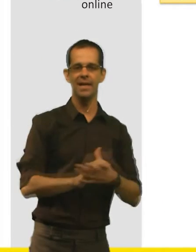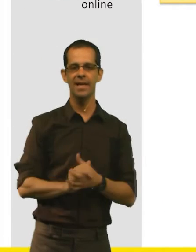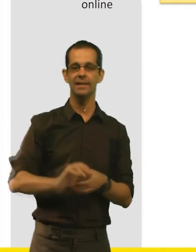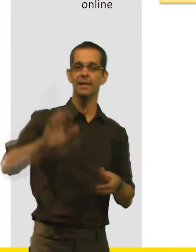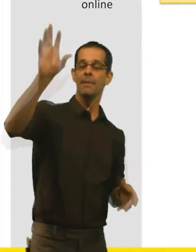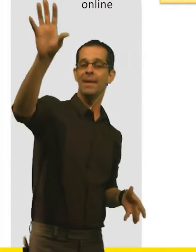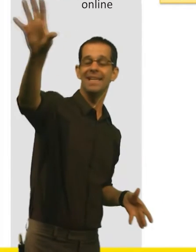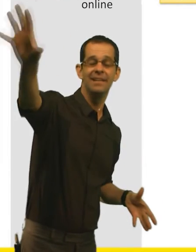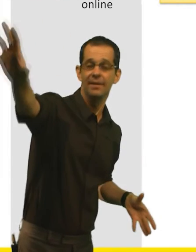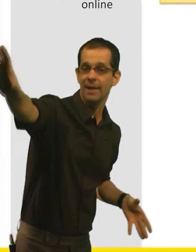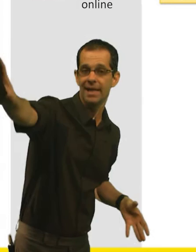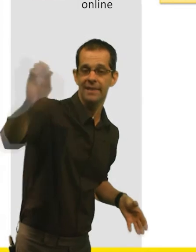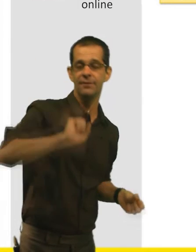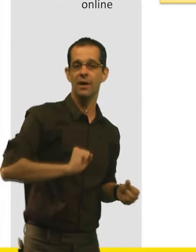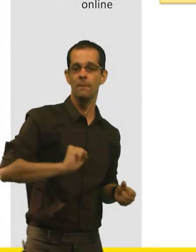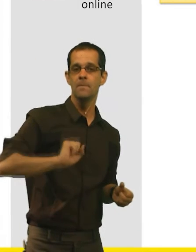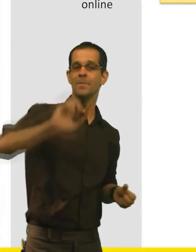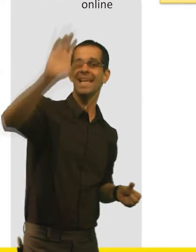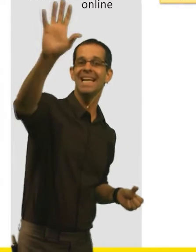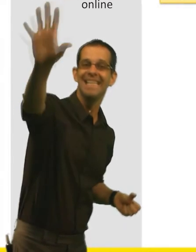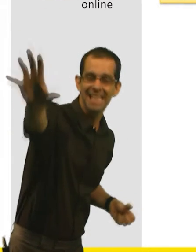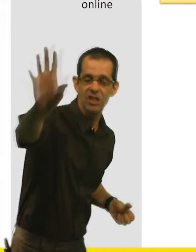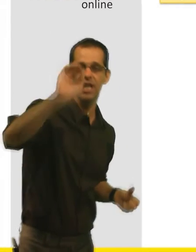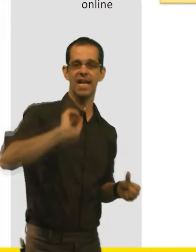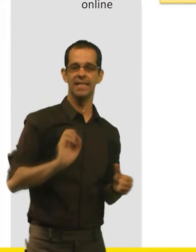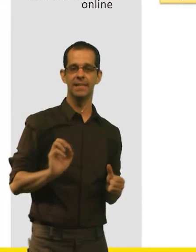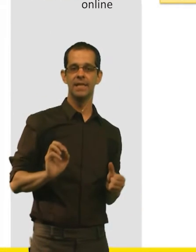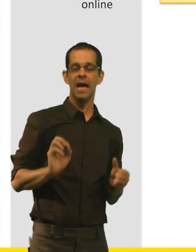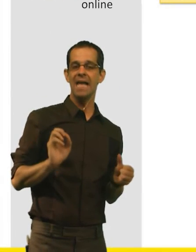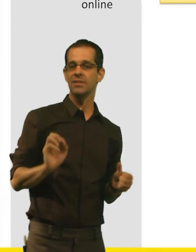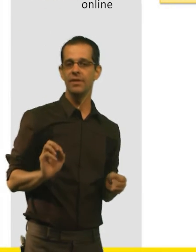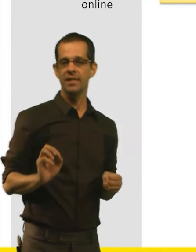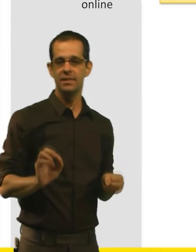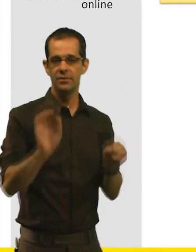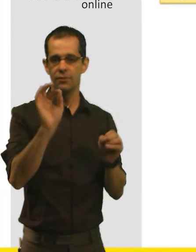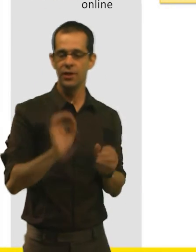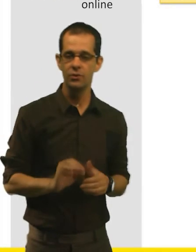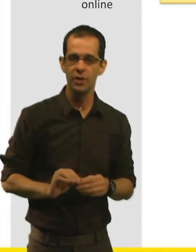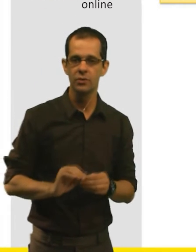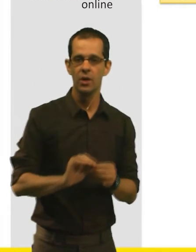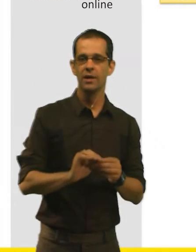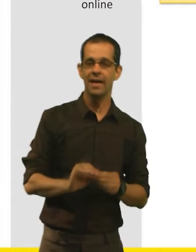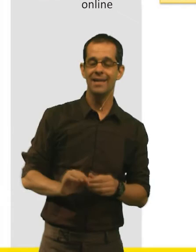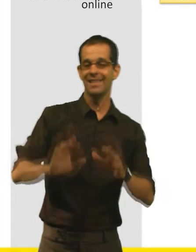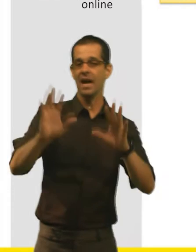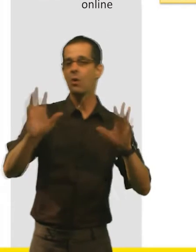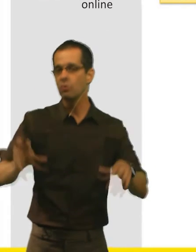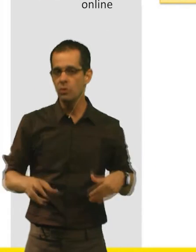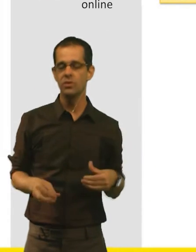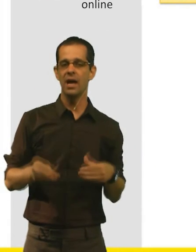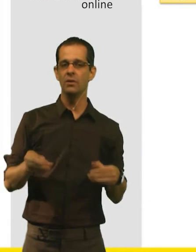para aquela reta, para aquela reta final, para aquela linha de chegada. Às vezes, vejo isso, tá?